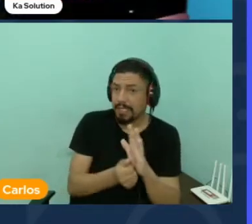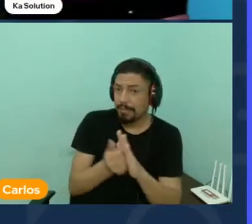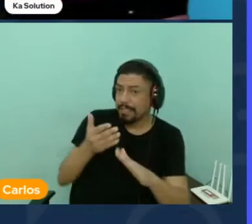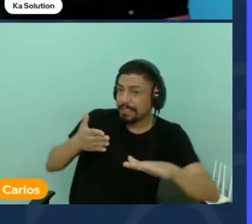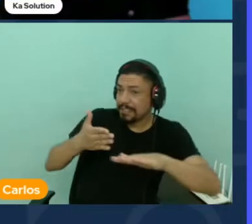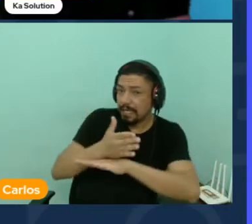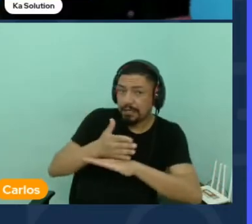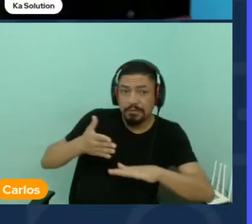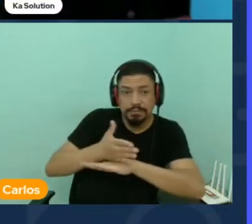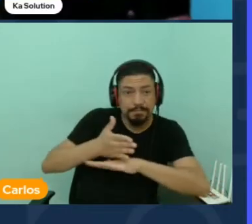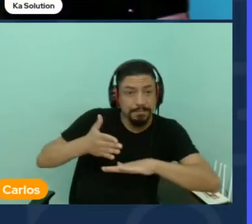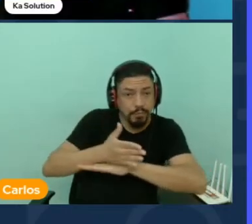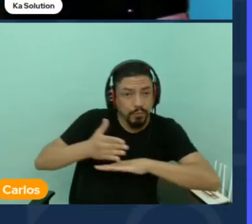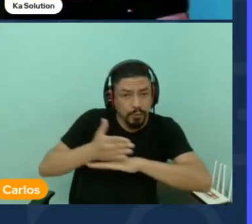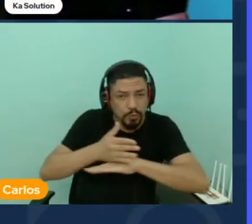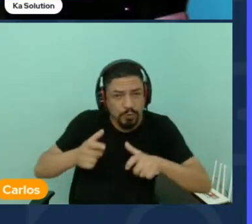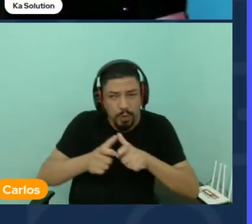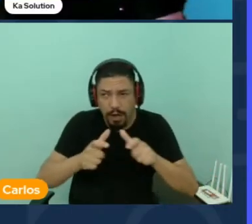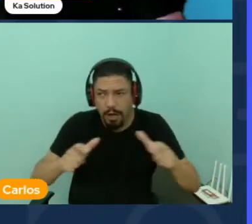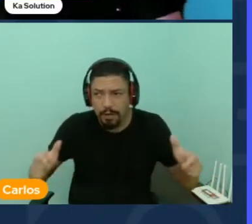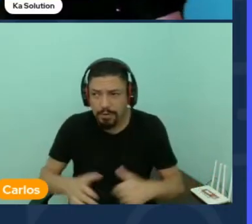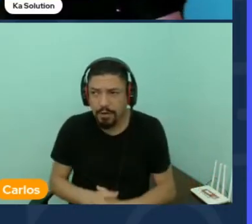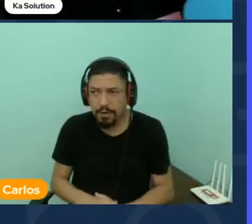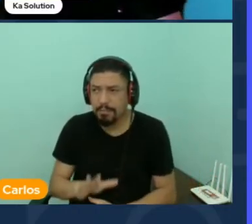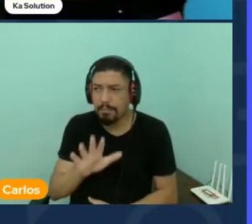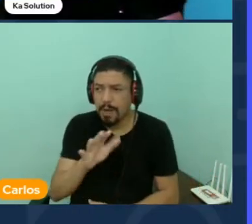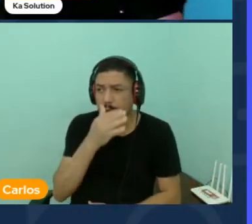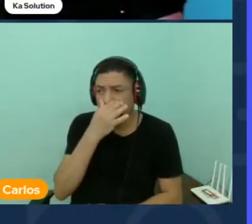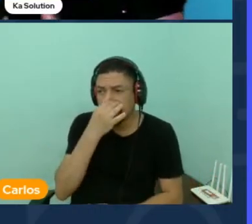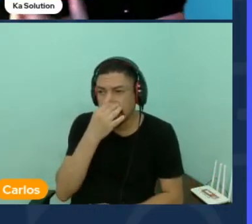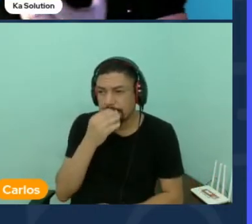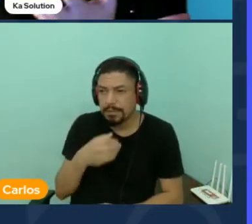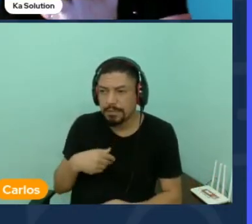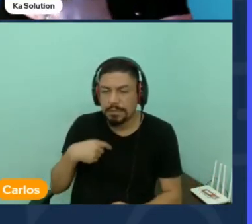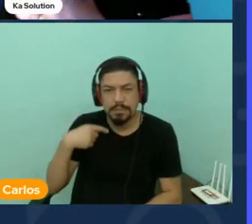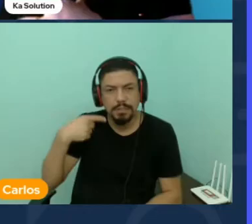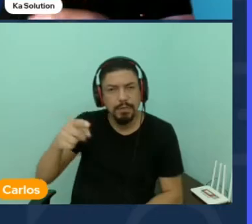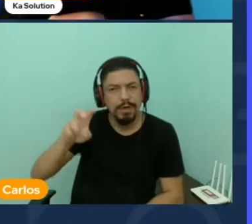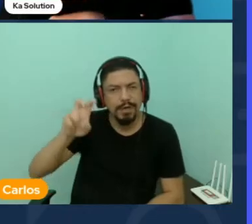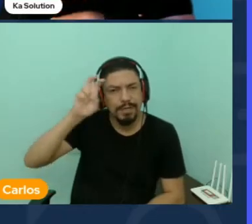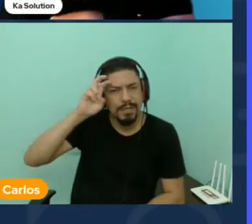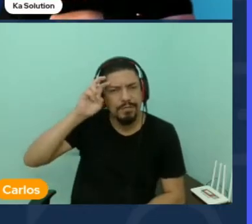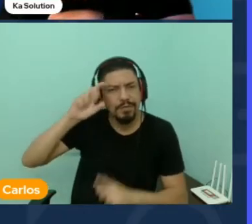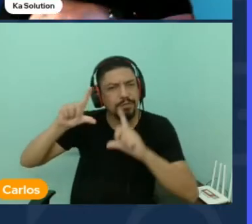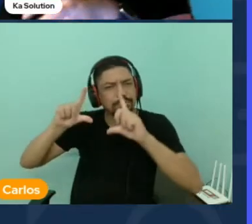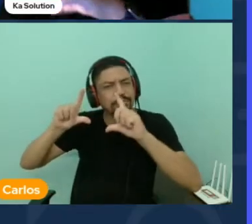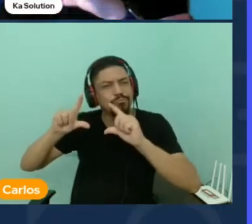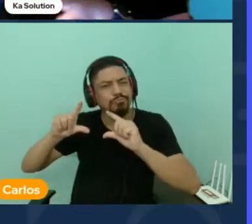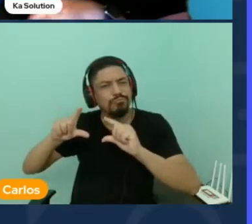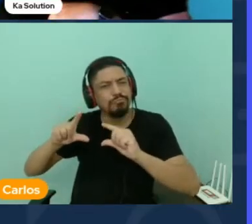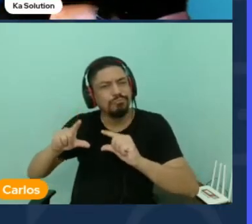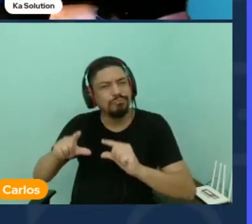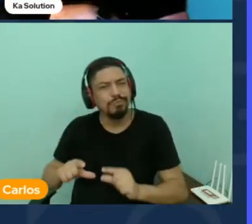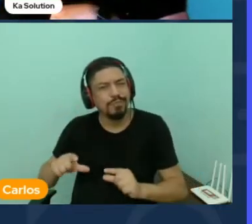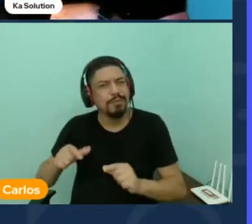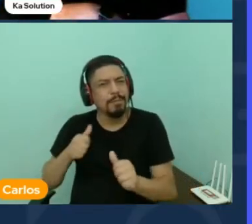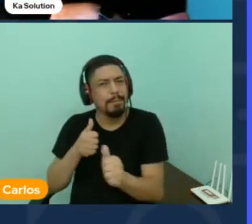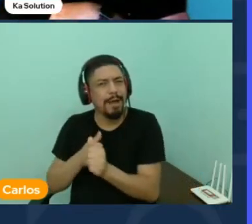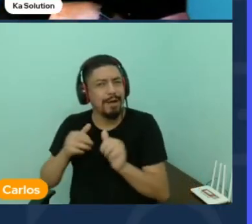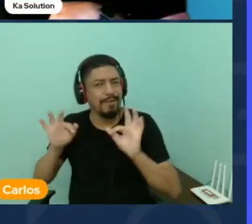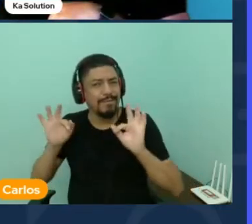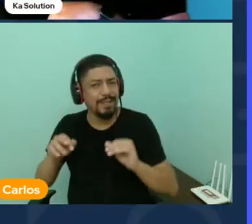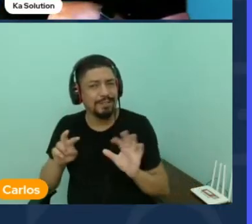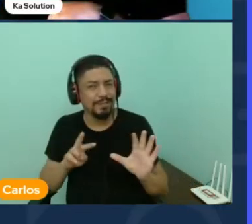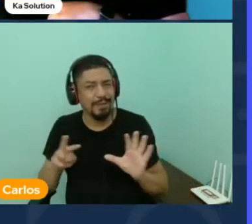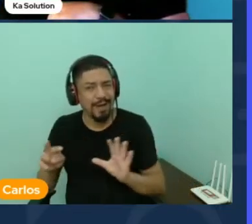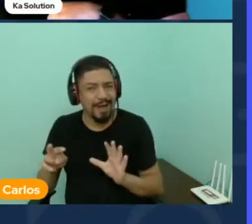minha aplicação está alta. Mas quando vai chegando na quinta, o pessoal vai diminuindo o ritmo, chegando mais próximo do final